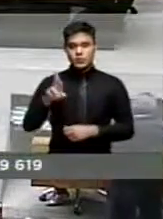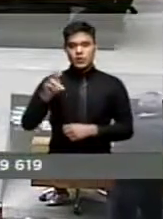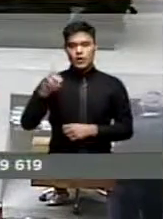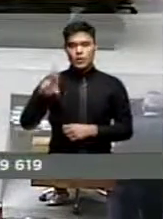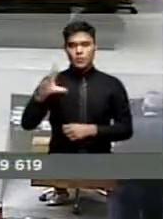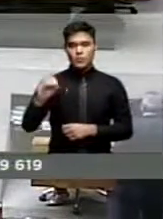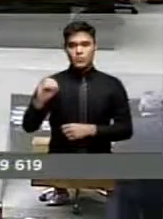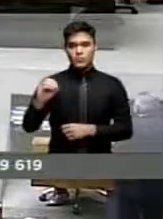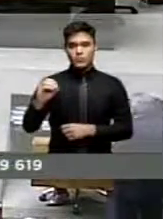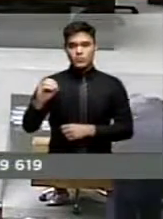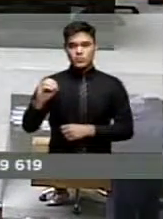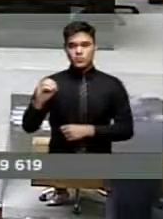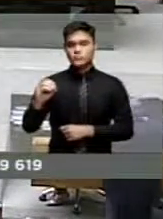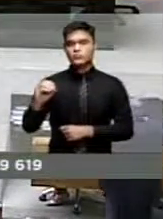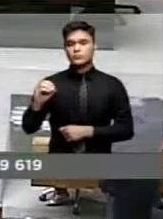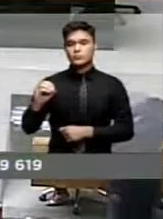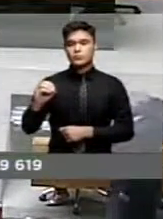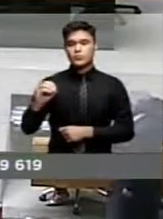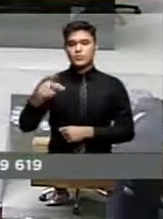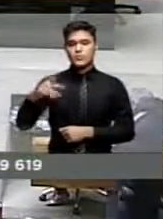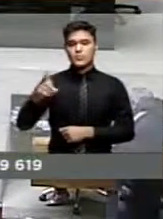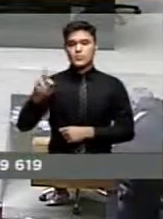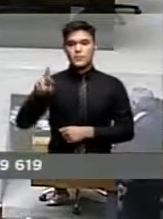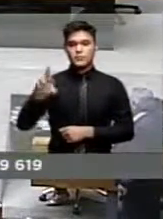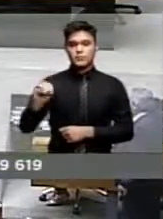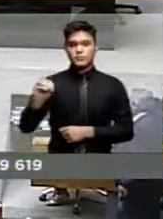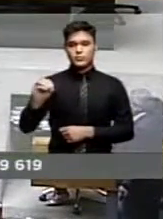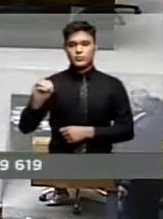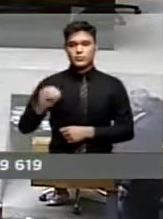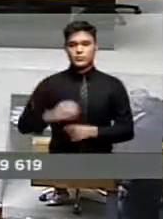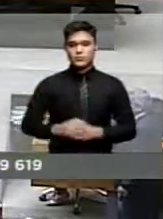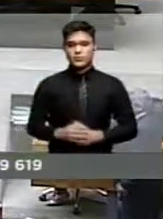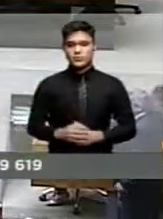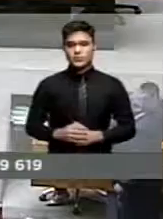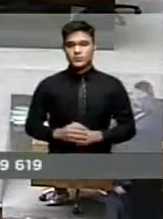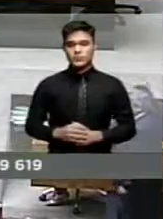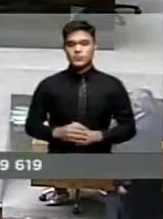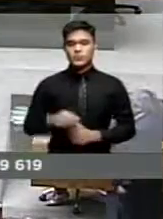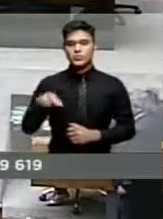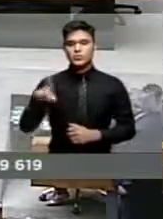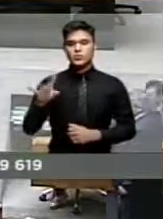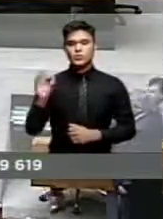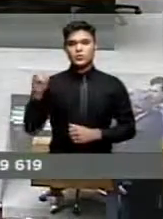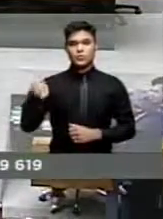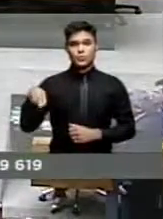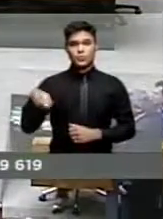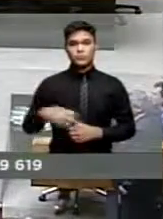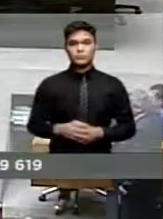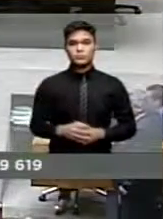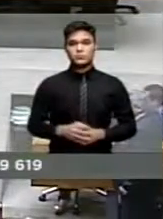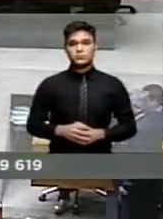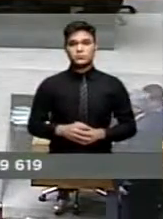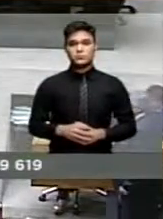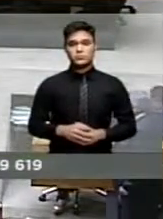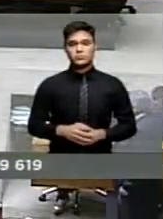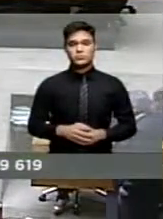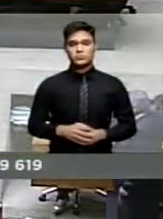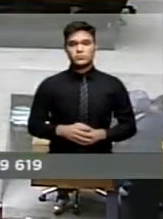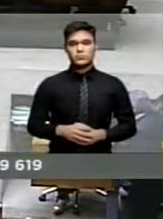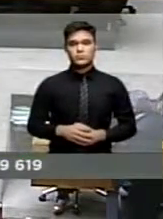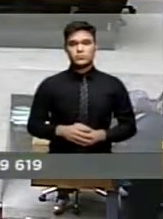Rômulo Gouveia. Pedro Fernandes. Nilton Tato.